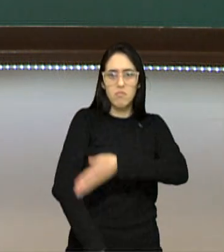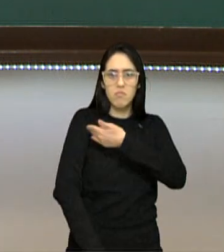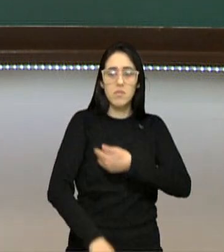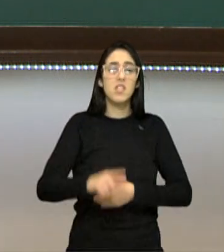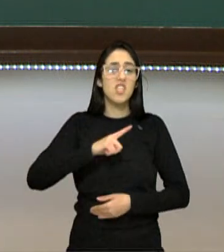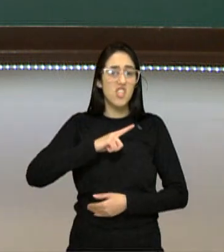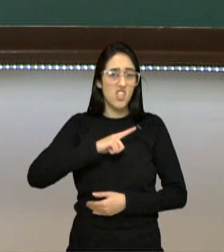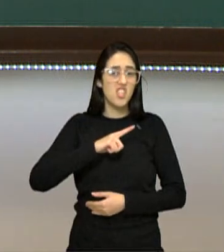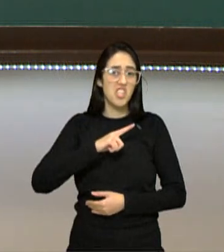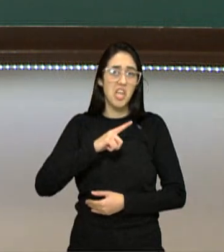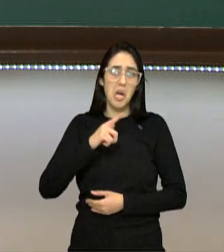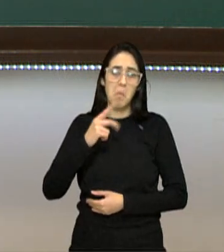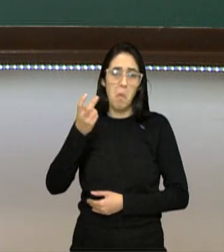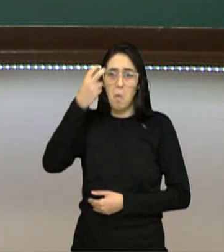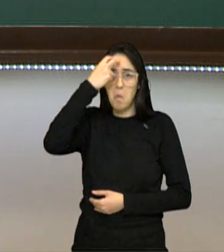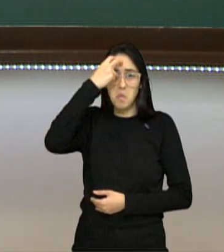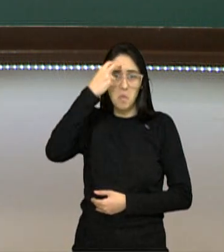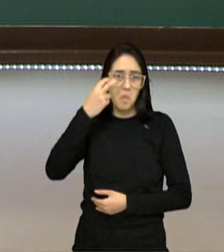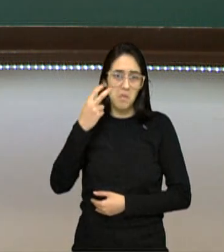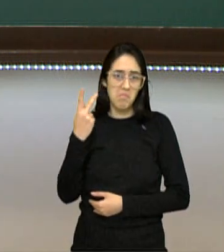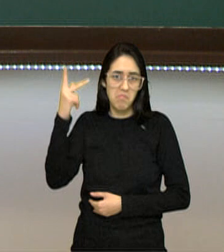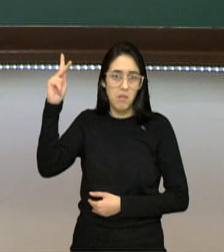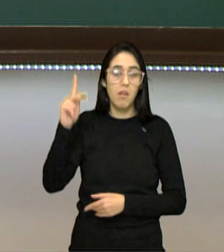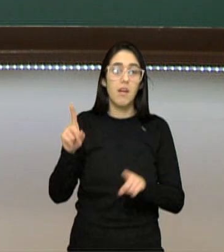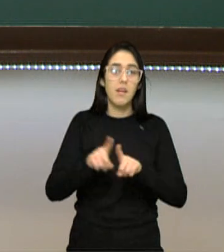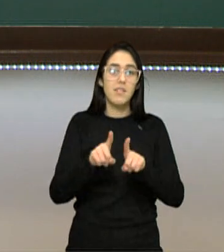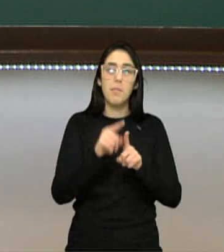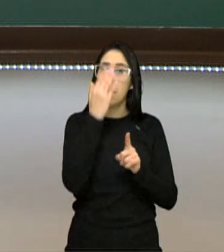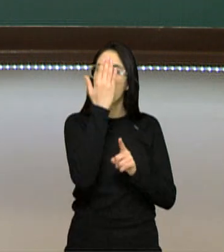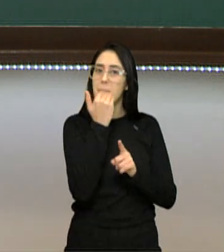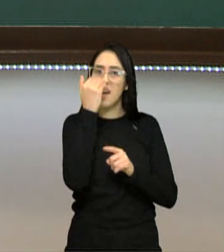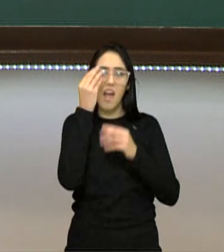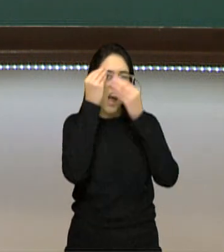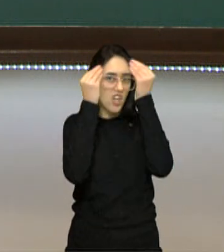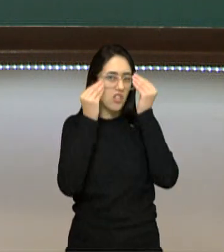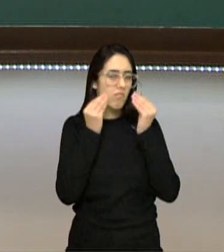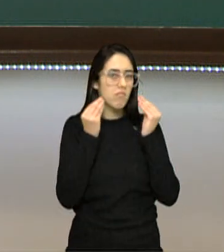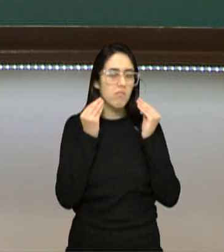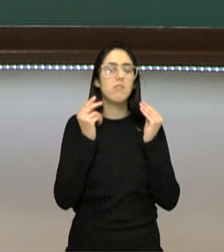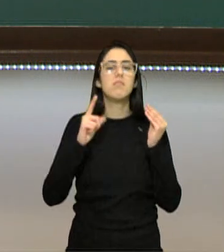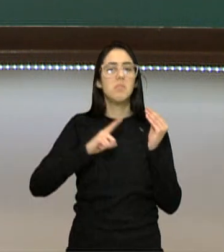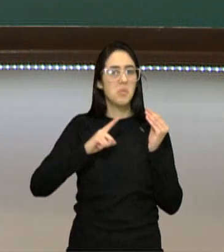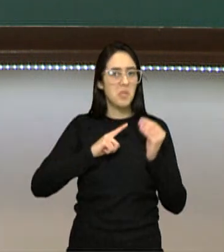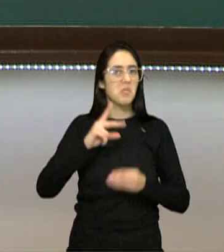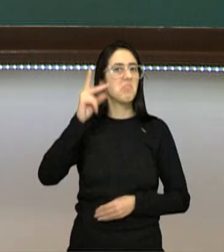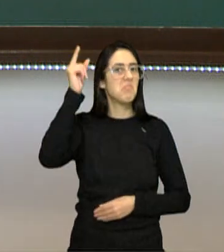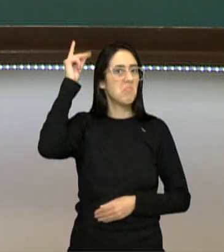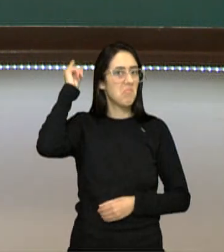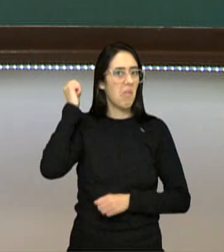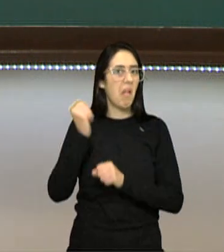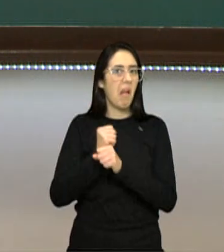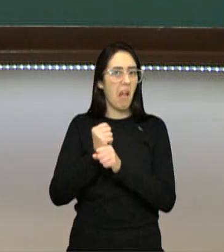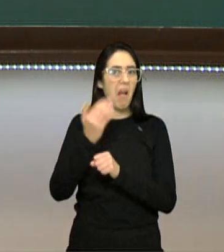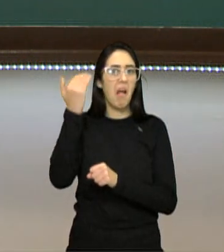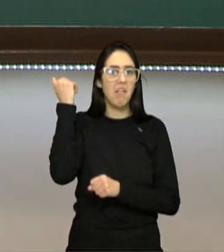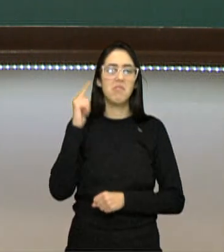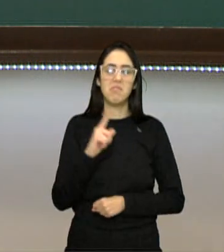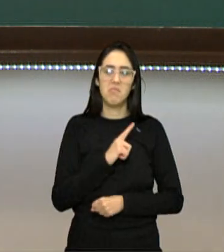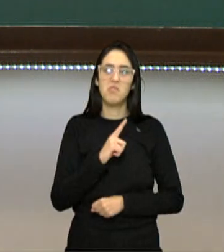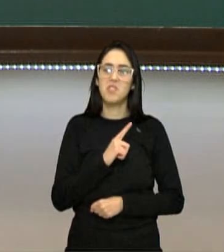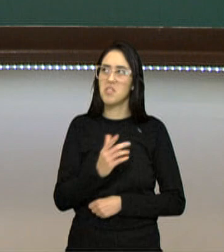seus motivos. E a maquiagem facial já estava presente nos hábitos e